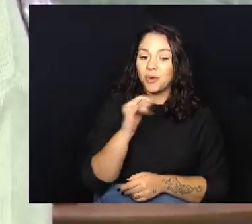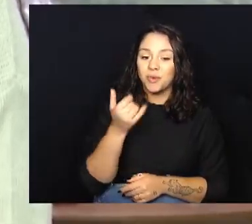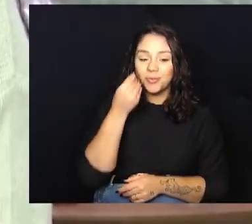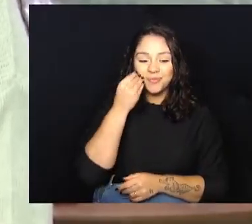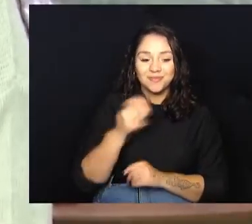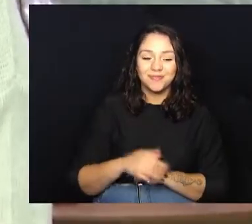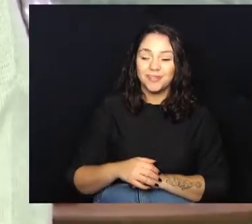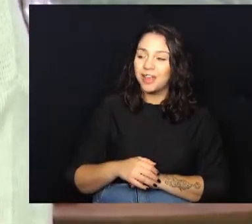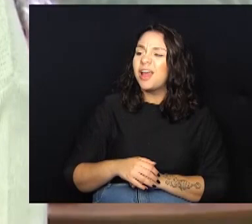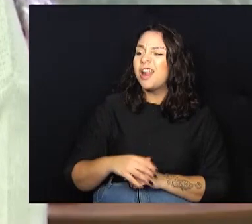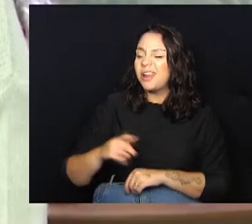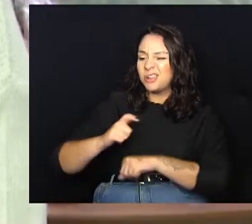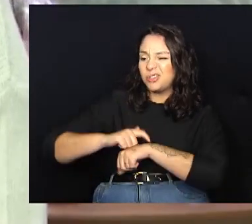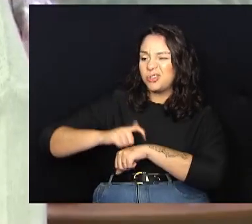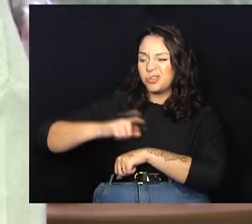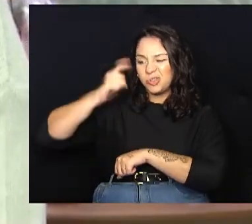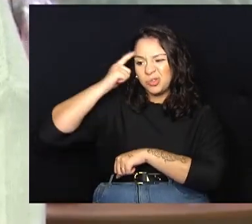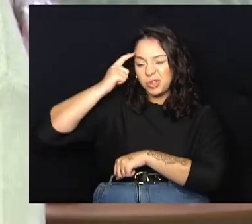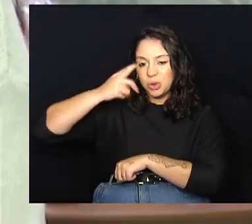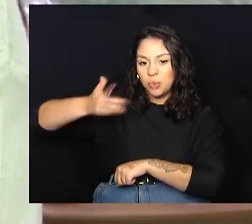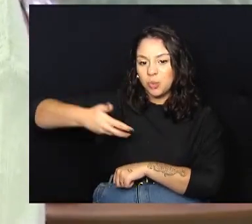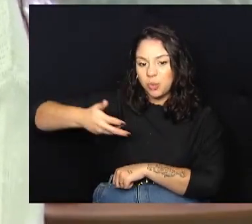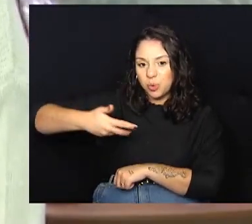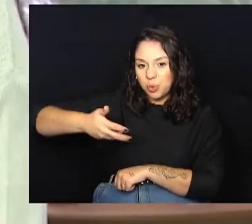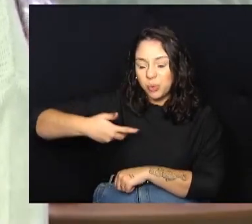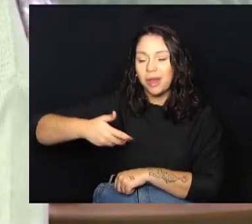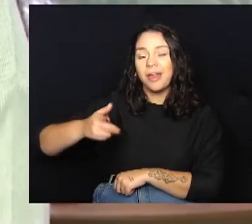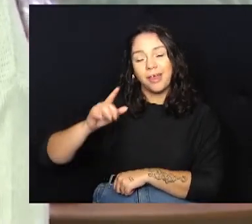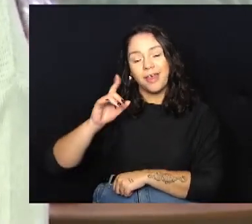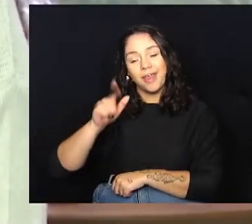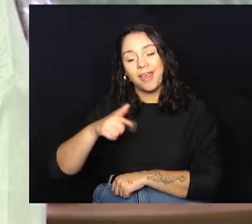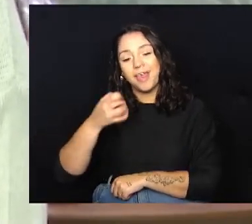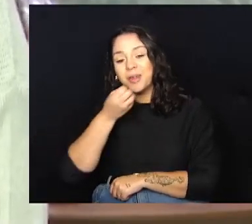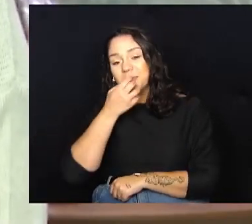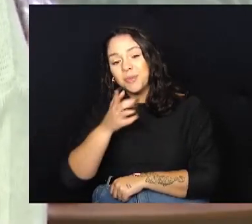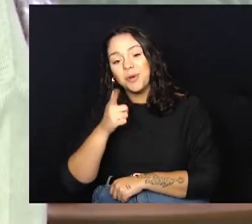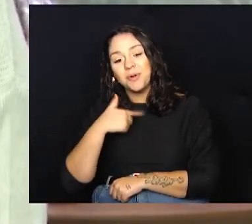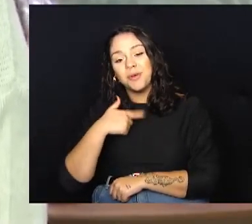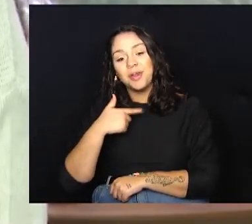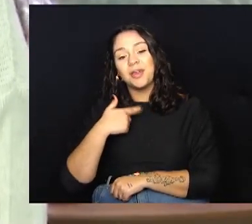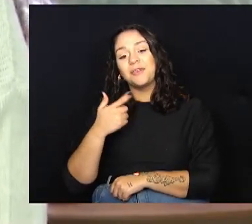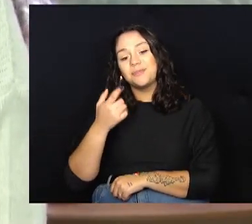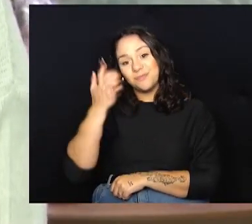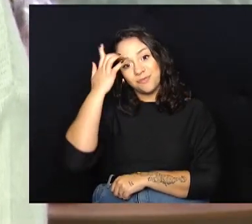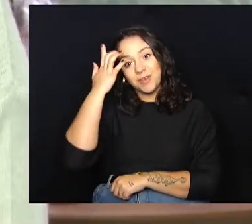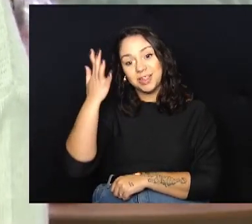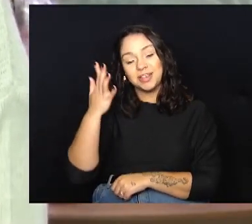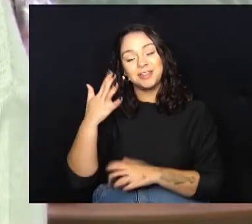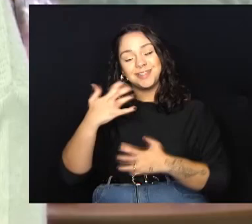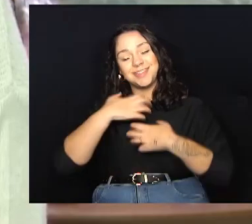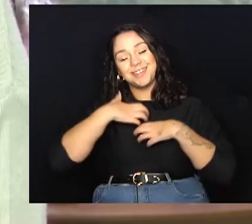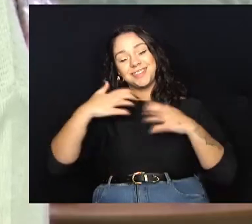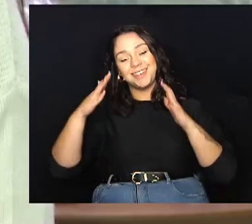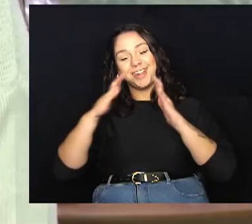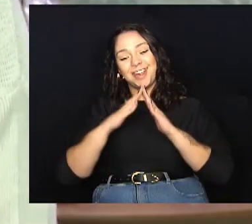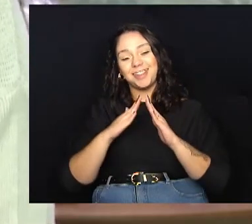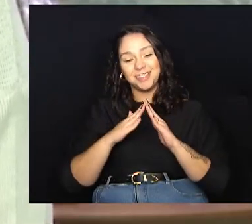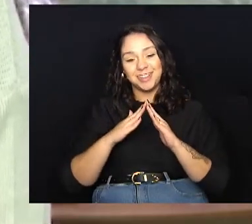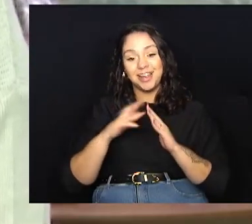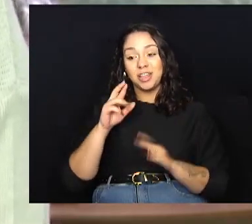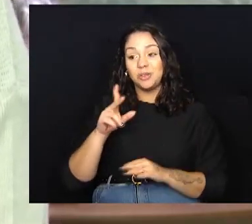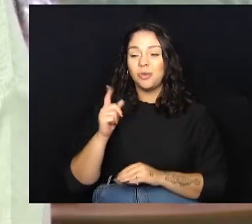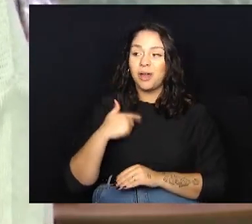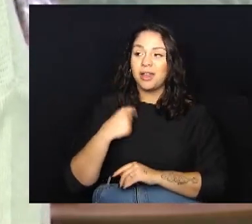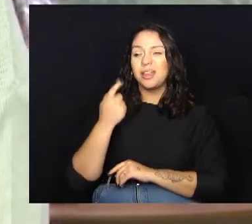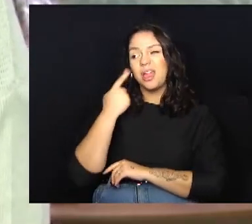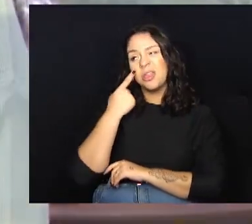do dia a dia eu acho que faz toda a diferença Então me sentindo em casa facilita bastante né não fica aquela ah eu vou